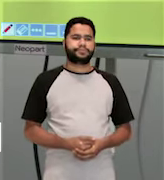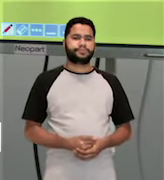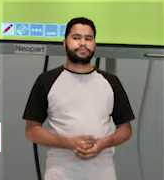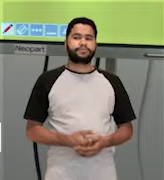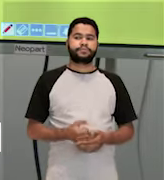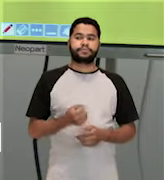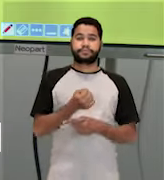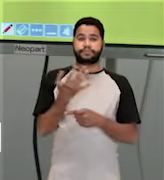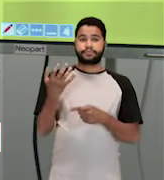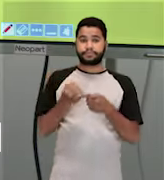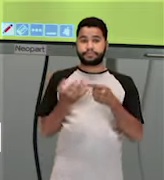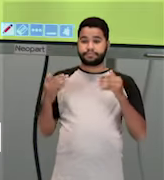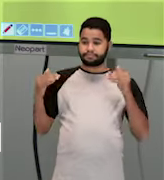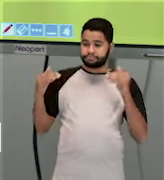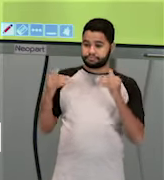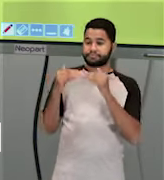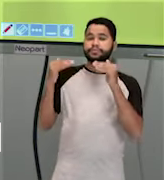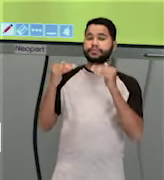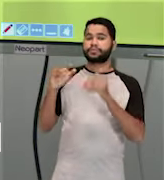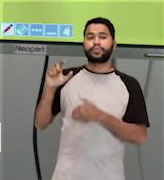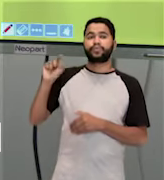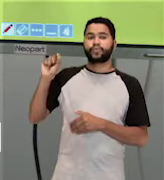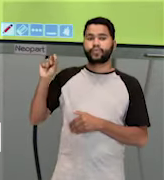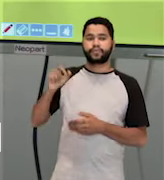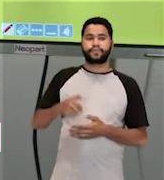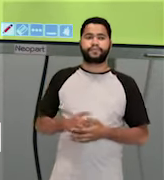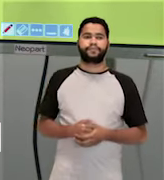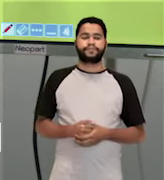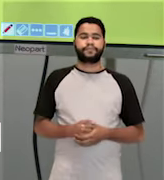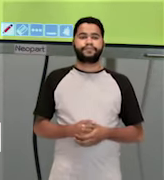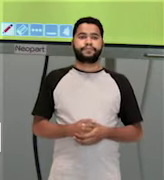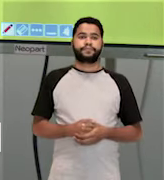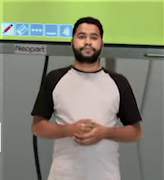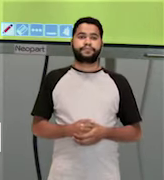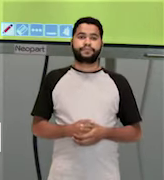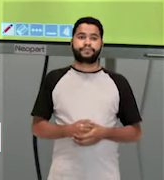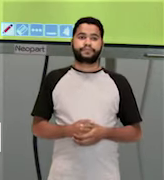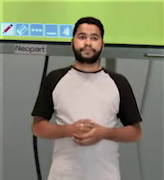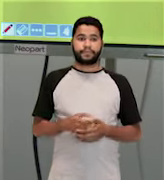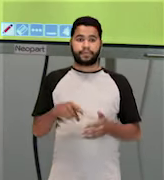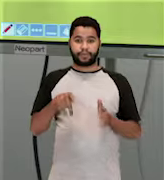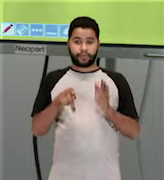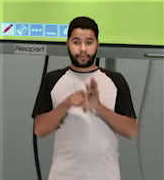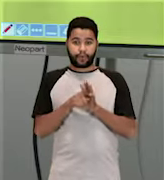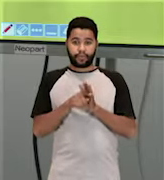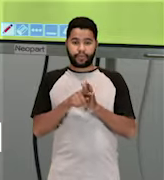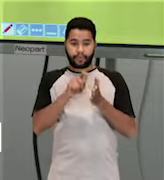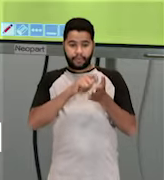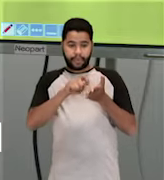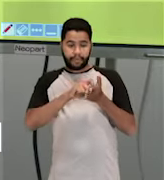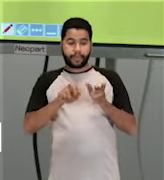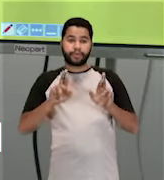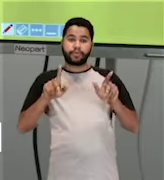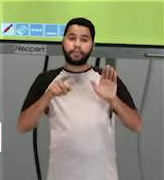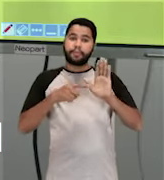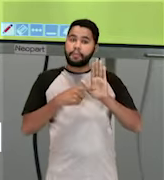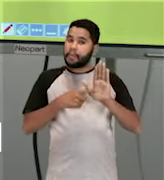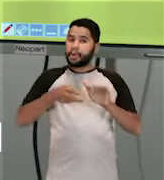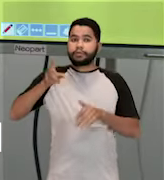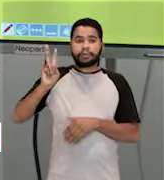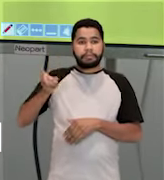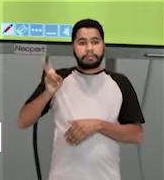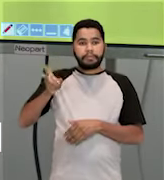As frações equivalentes são aquelas que, embora escritas de forma diferente, representam a